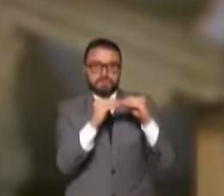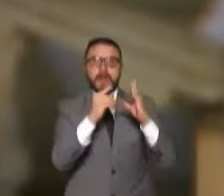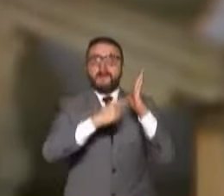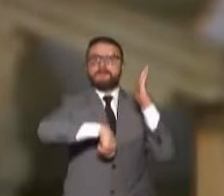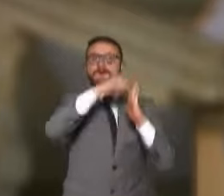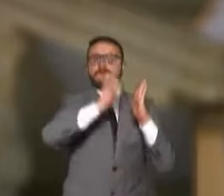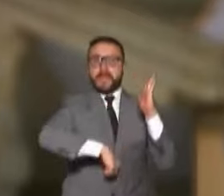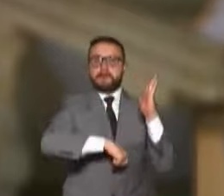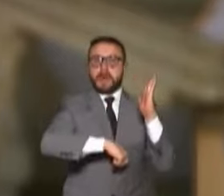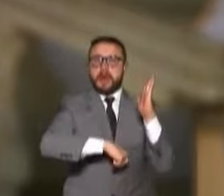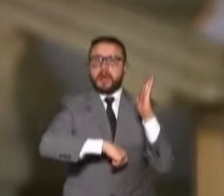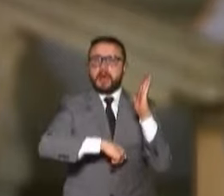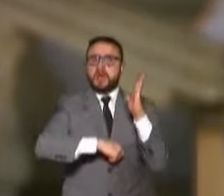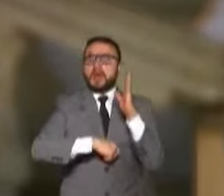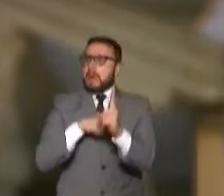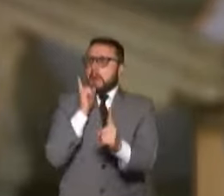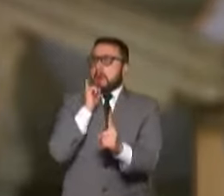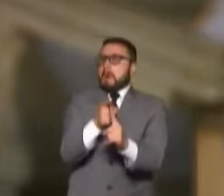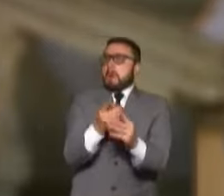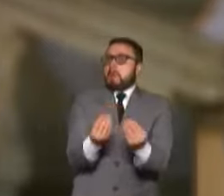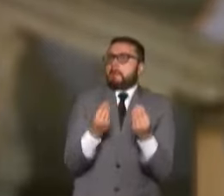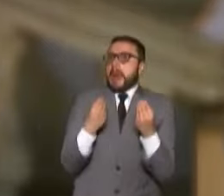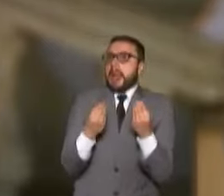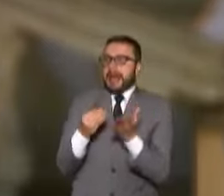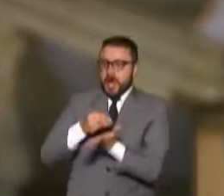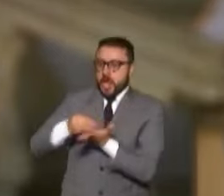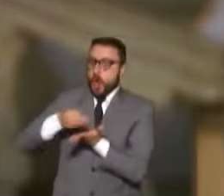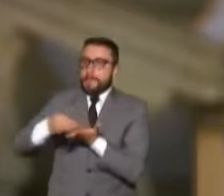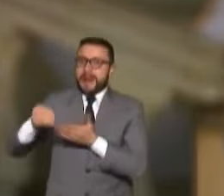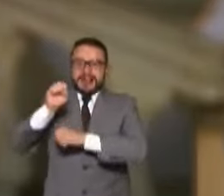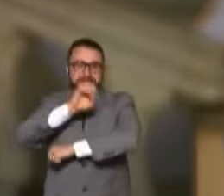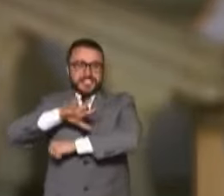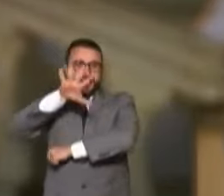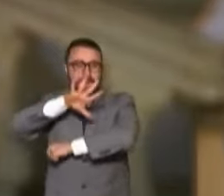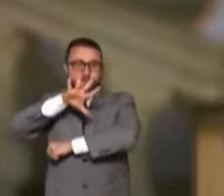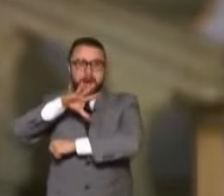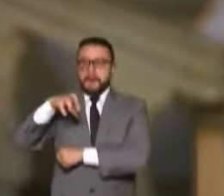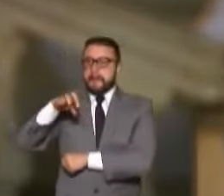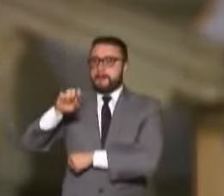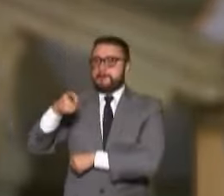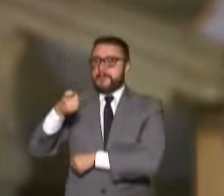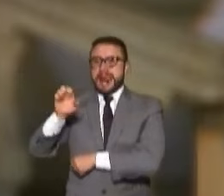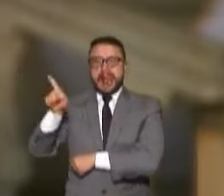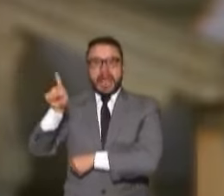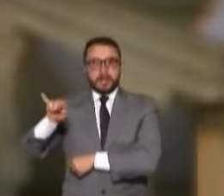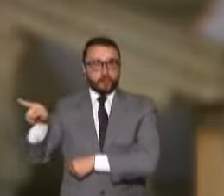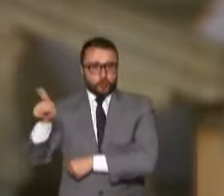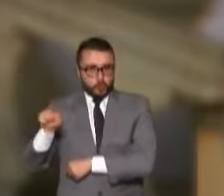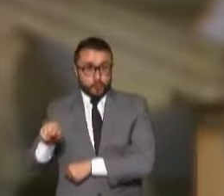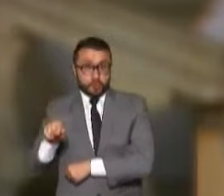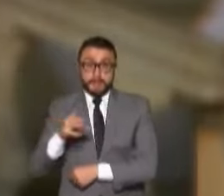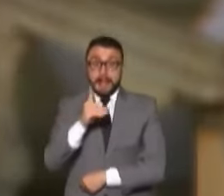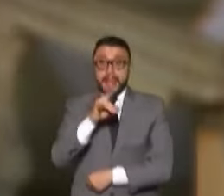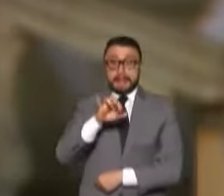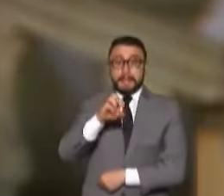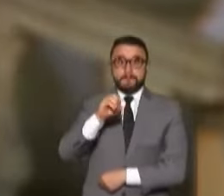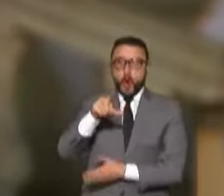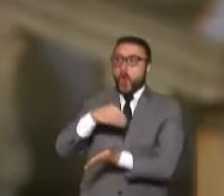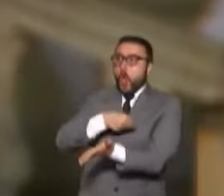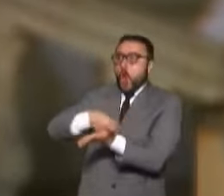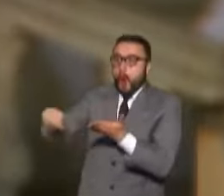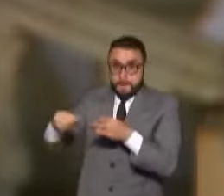Porque Nicolás Maduro tem uma consciência política revolucionária, internacionalista. Apesar